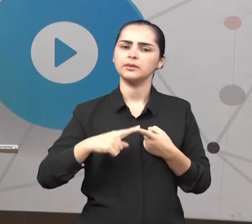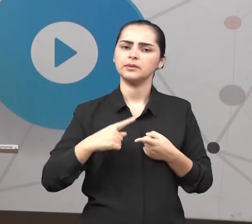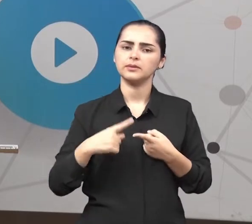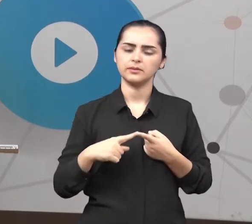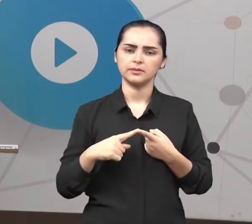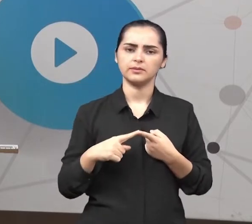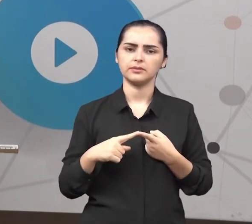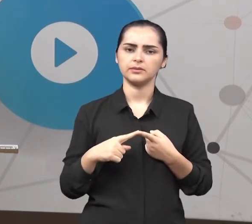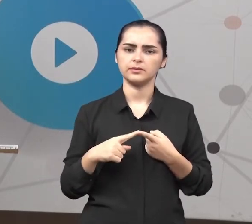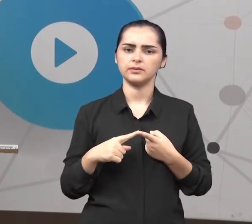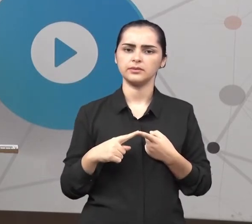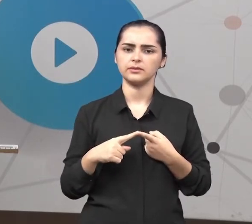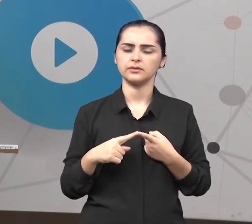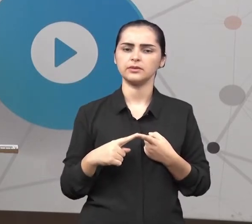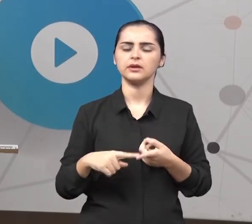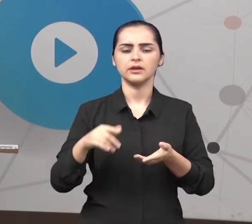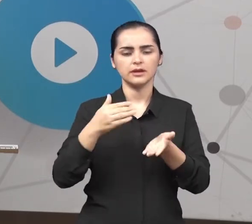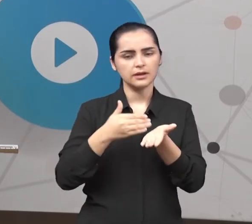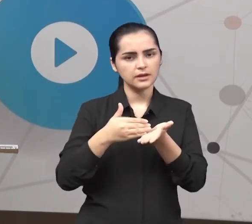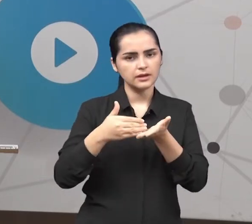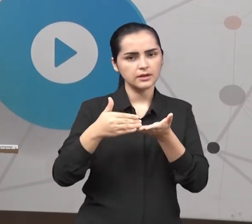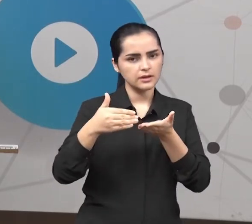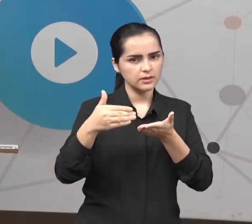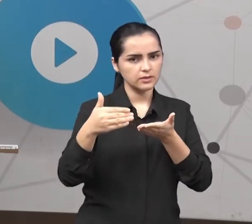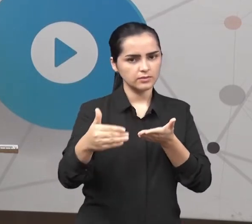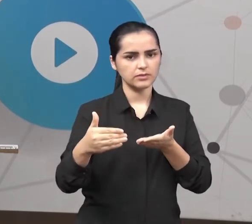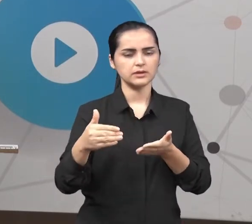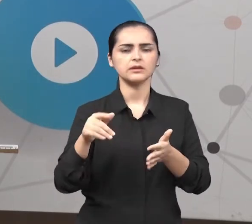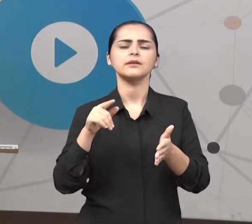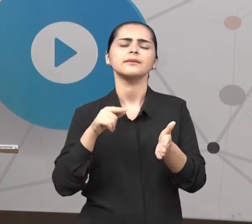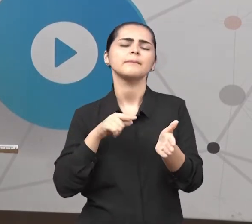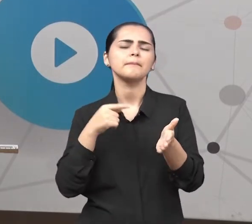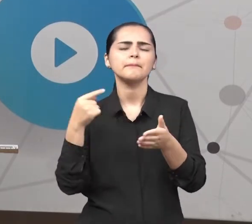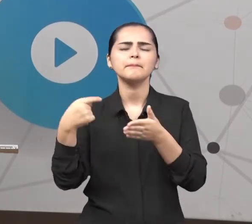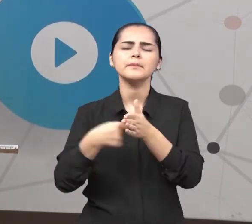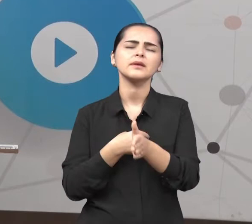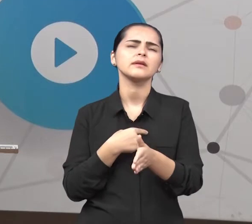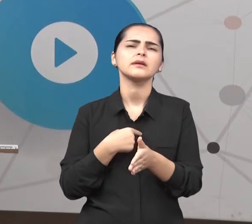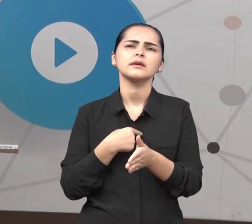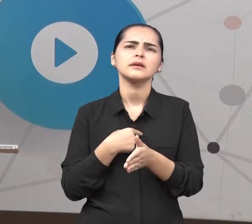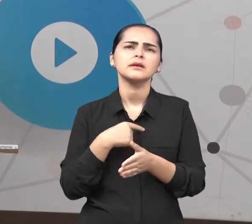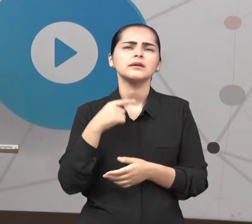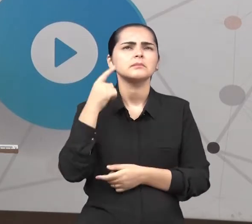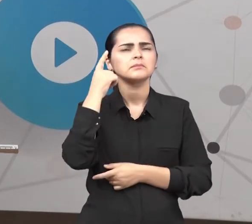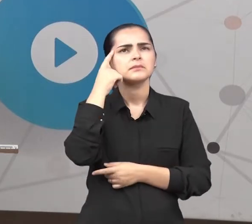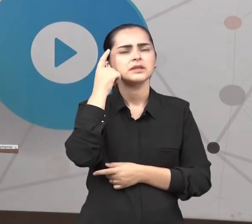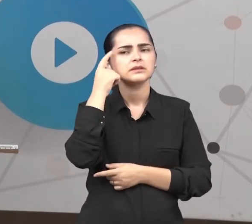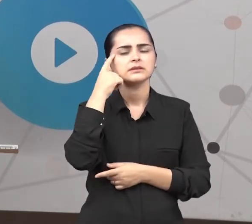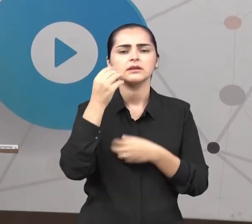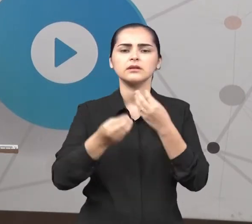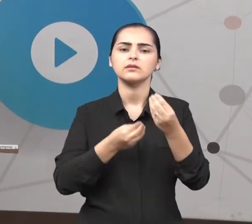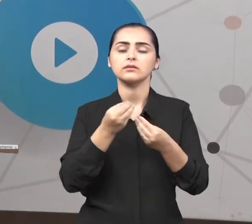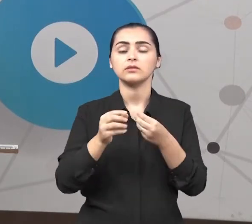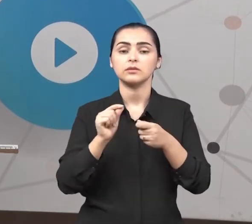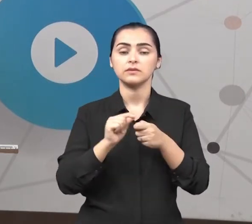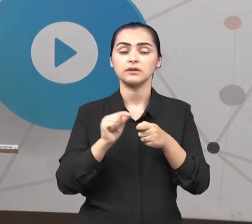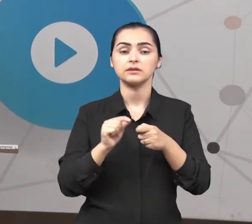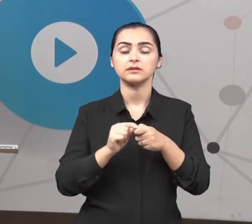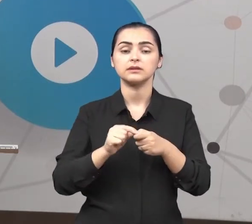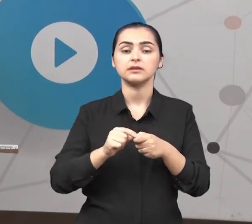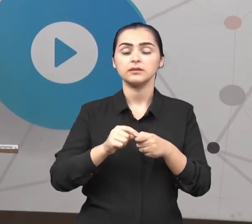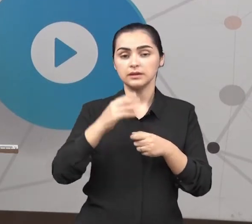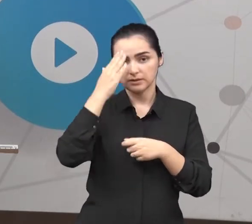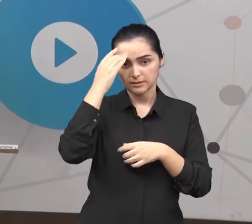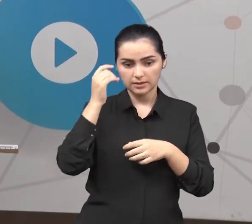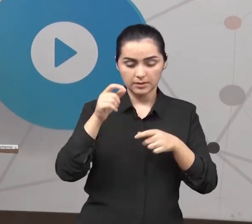porque ele começou a se perguntar como fariam para medir